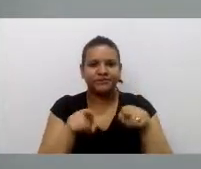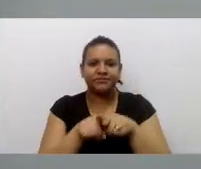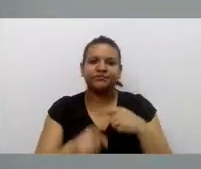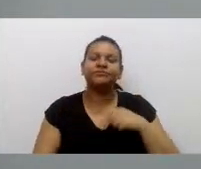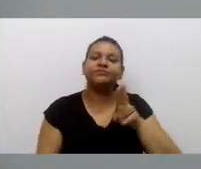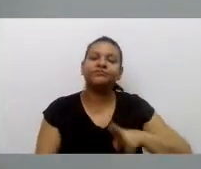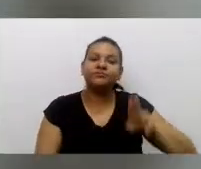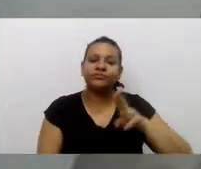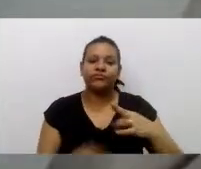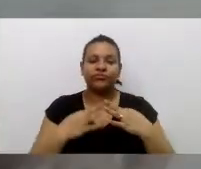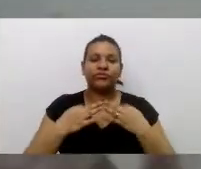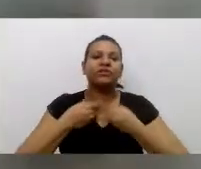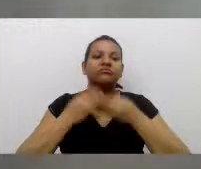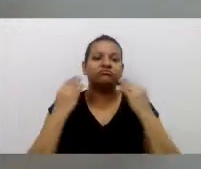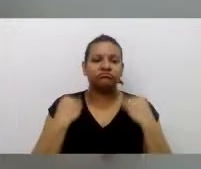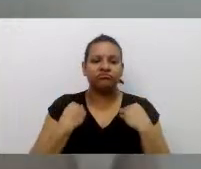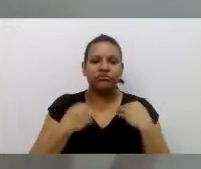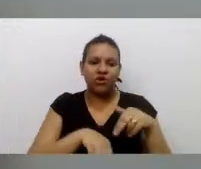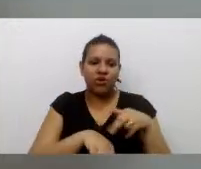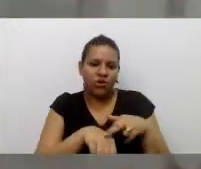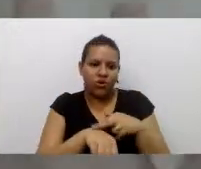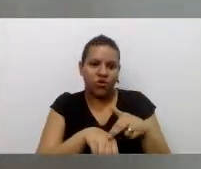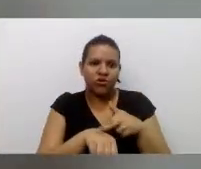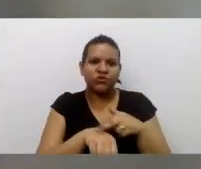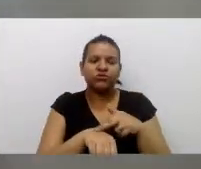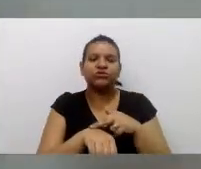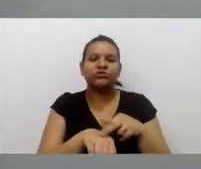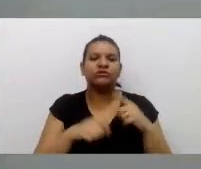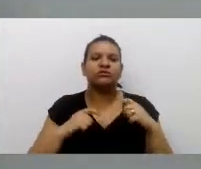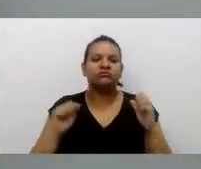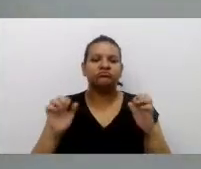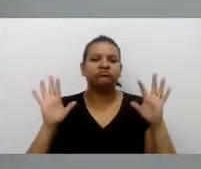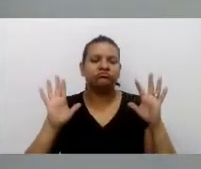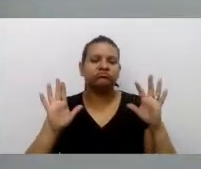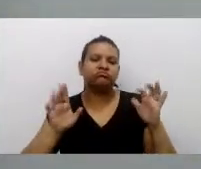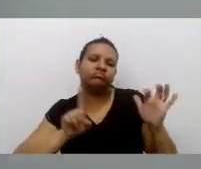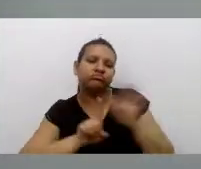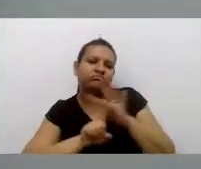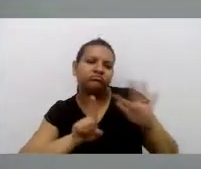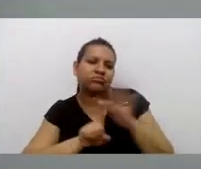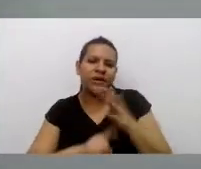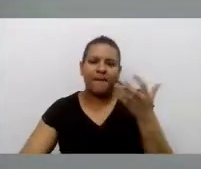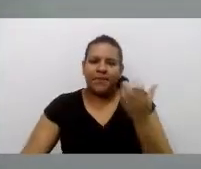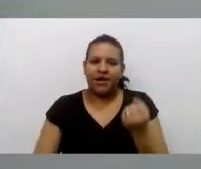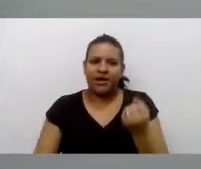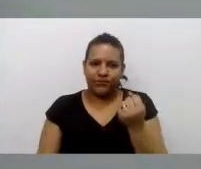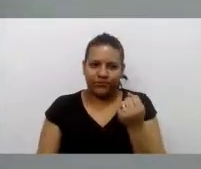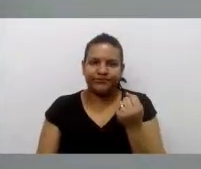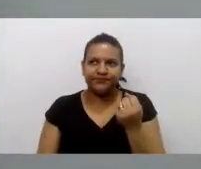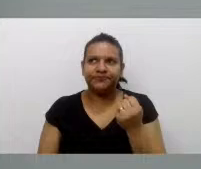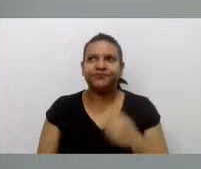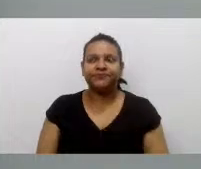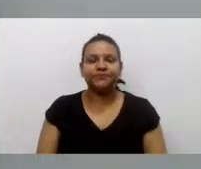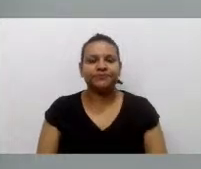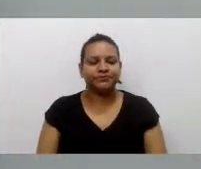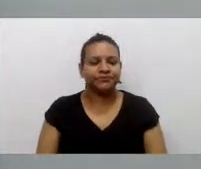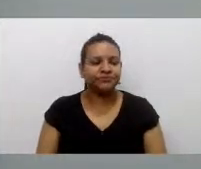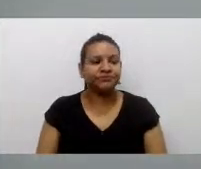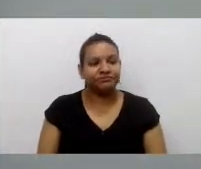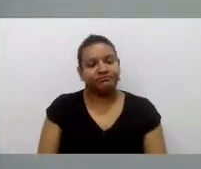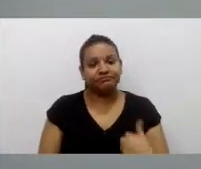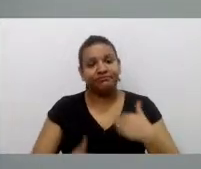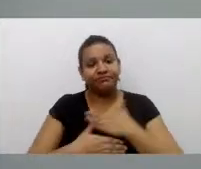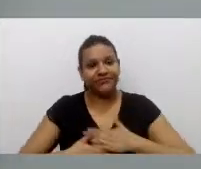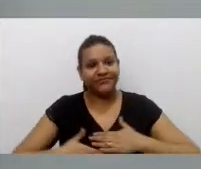roxa e ao meu fundo é um fundo desfocado, branco, então só dá para ver um pouco do branco. Para mim é um